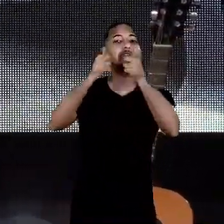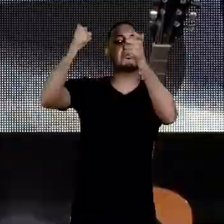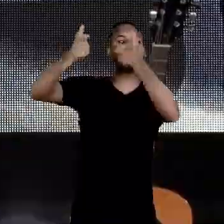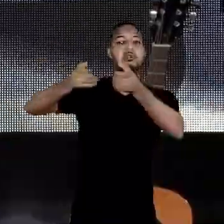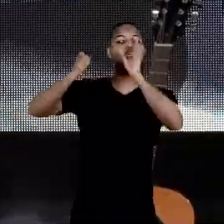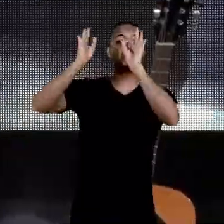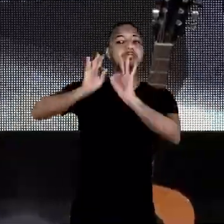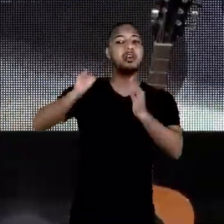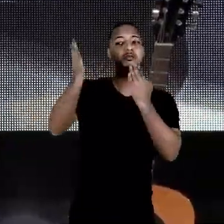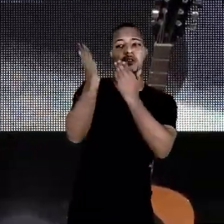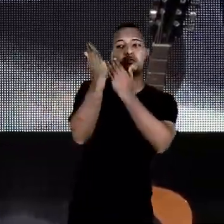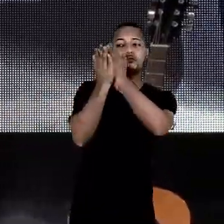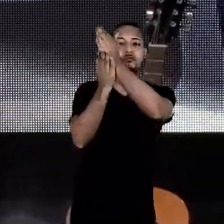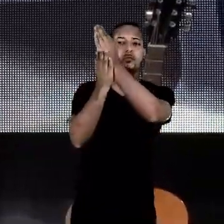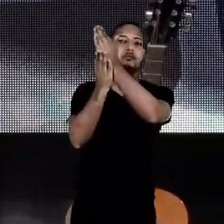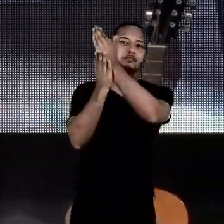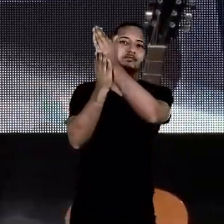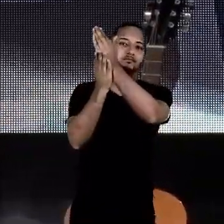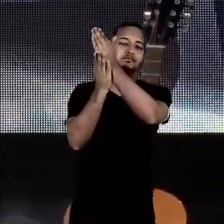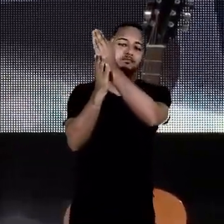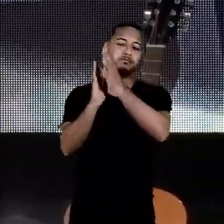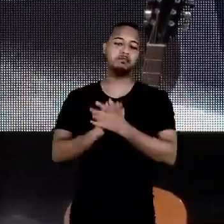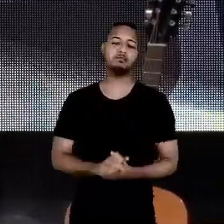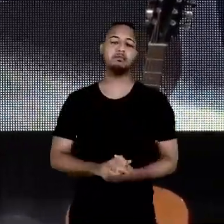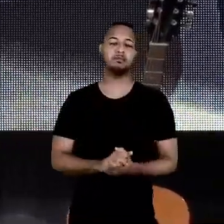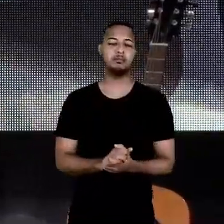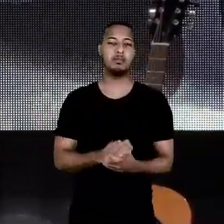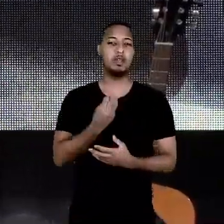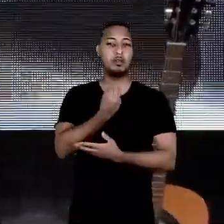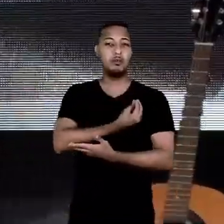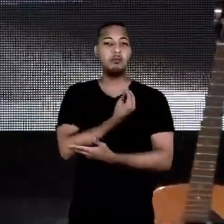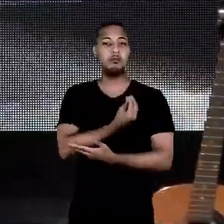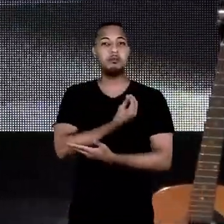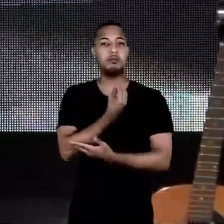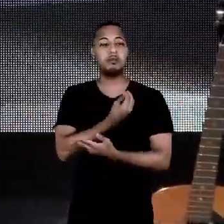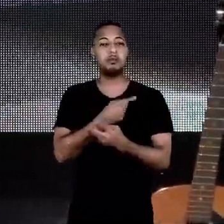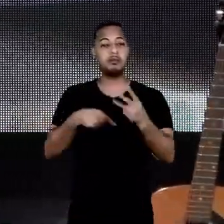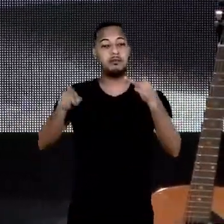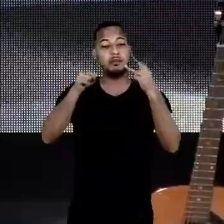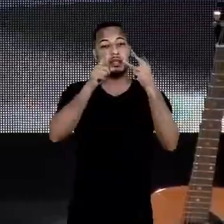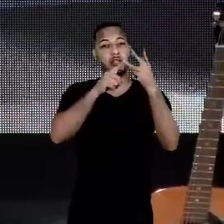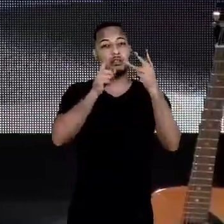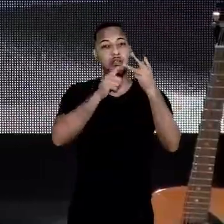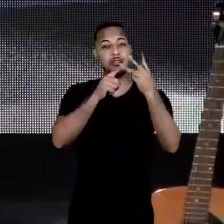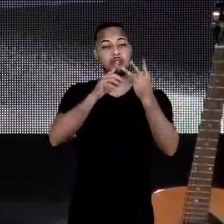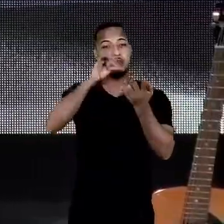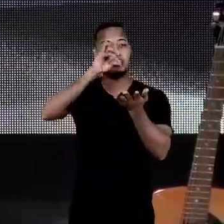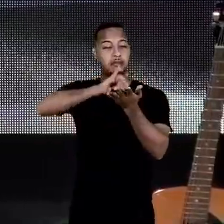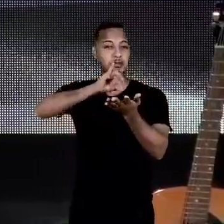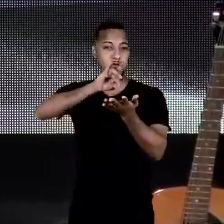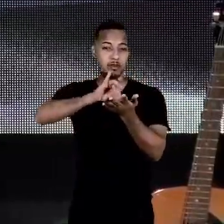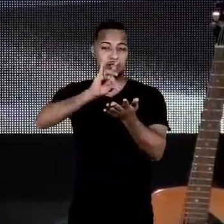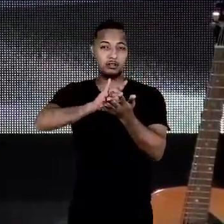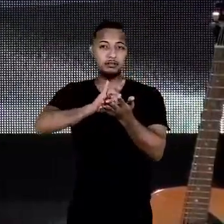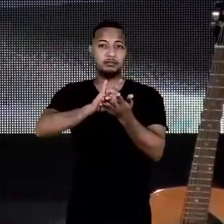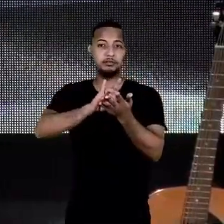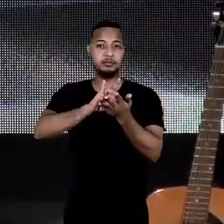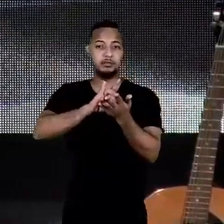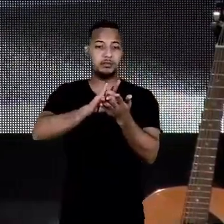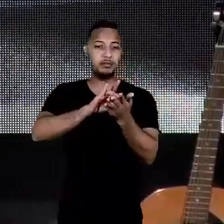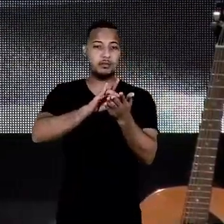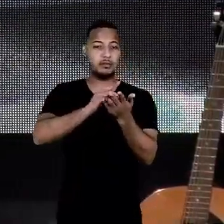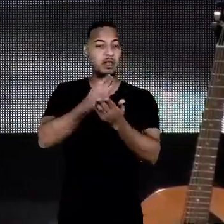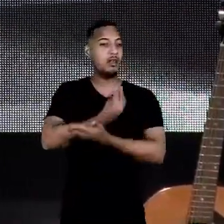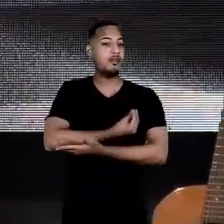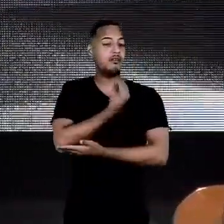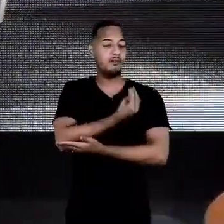vai voltar para o caminho certo, para viver a terceira e última verdade. Vive e desfrute da sua liberdade.